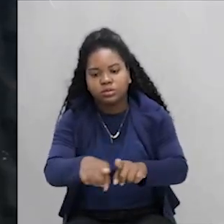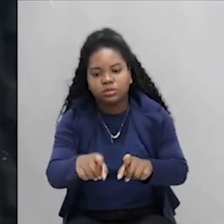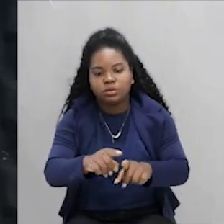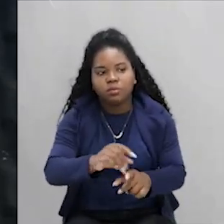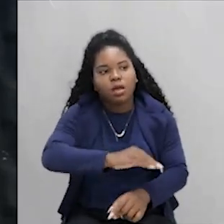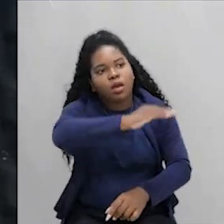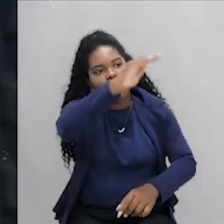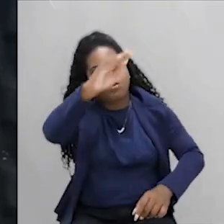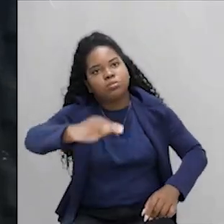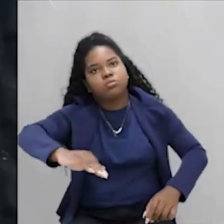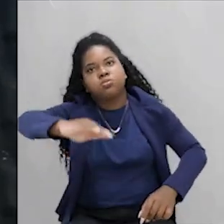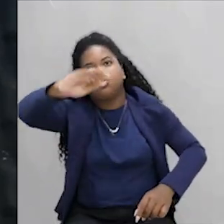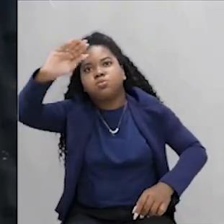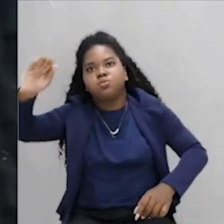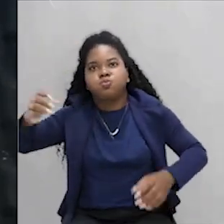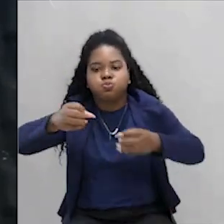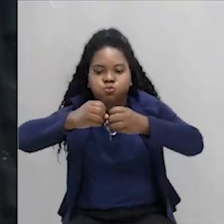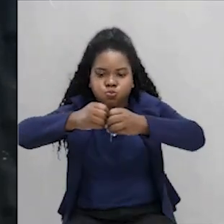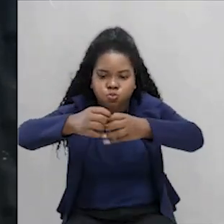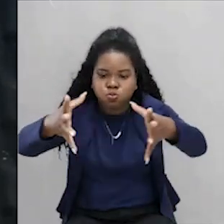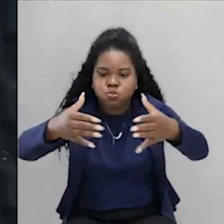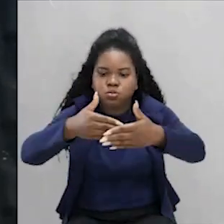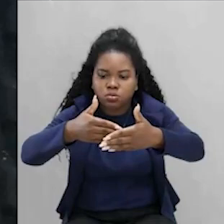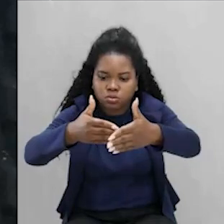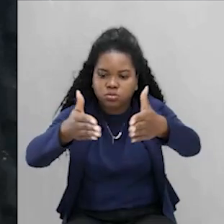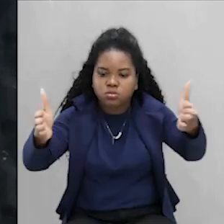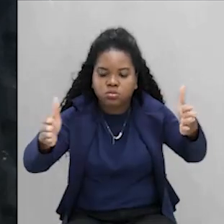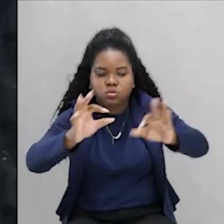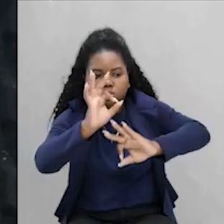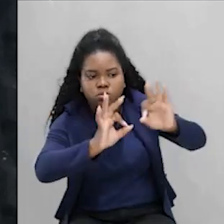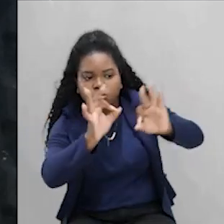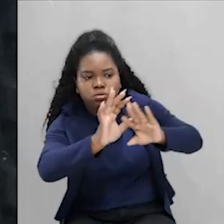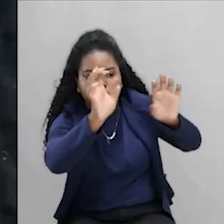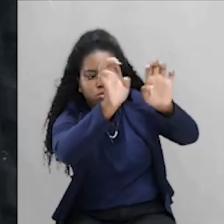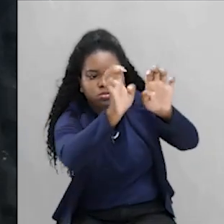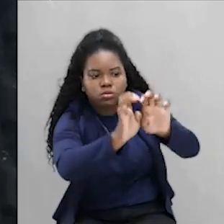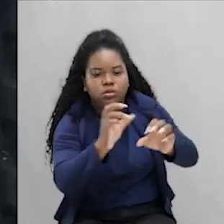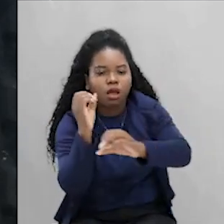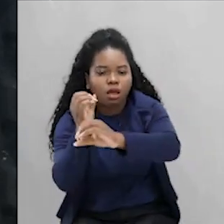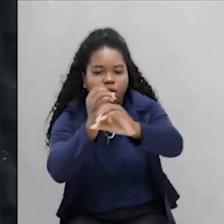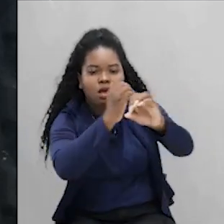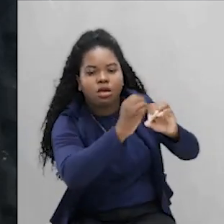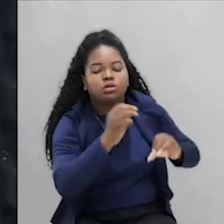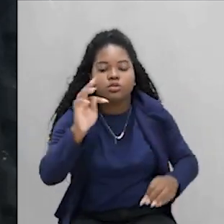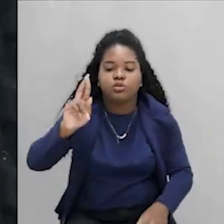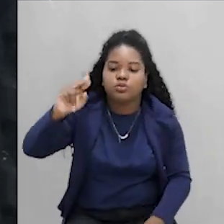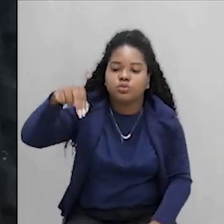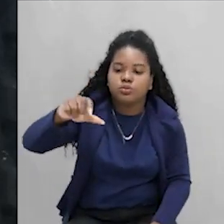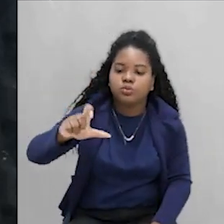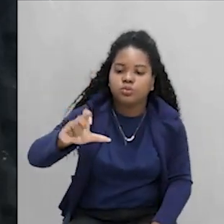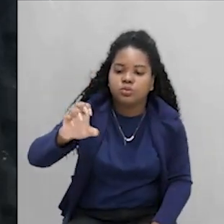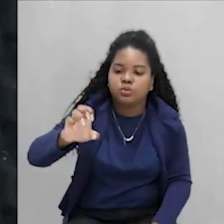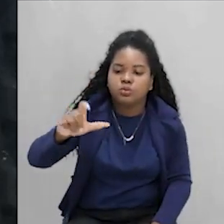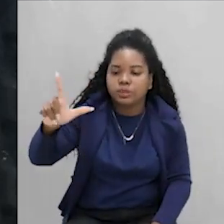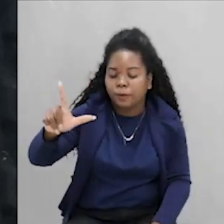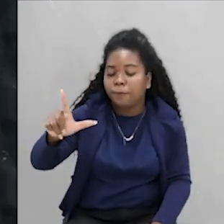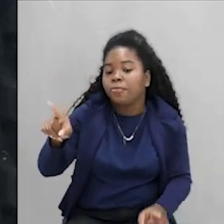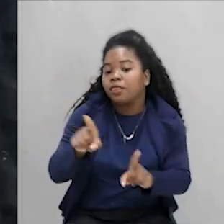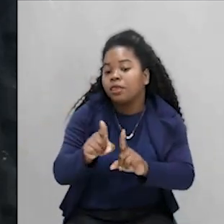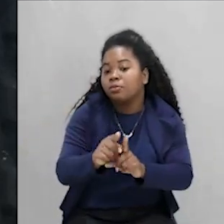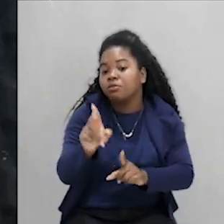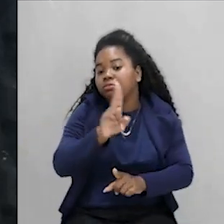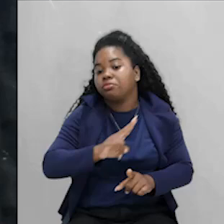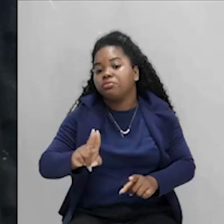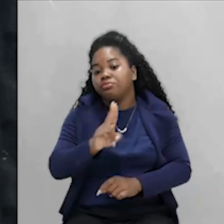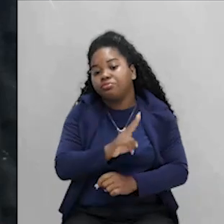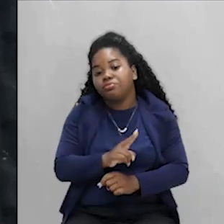poder fabricar se construir Runas só que né É também foi utilizada